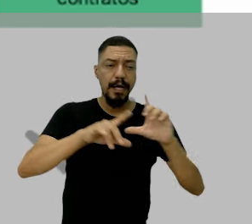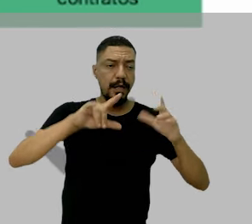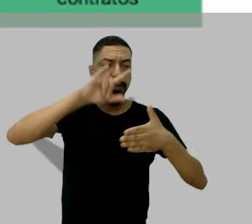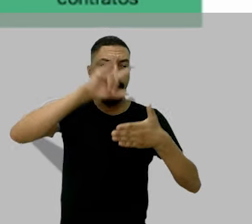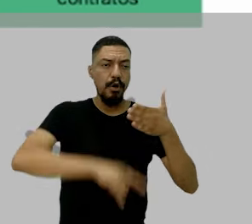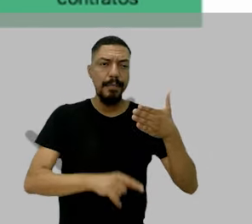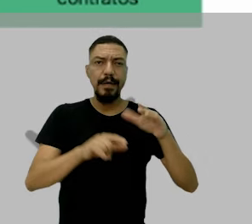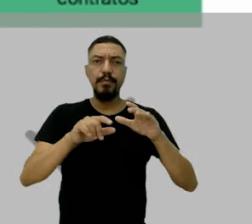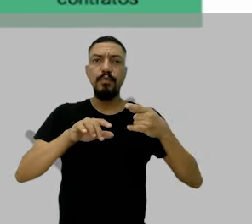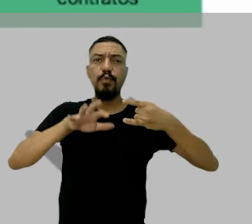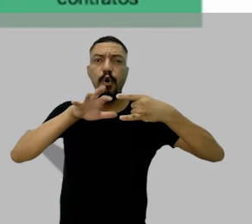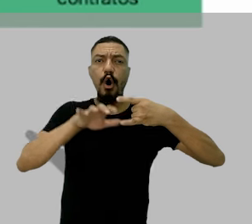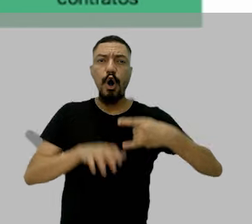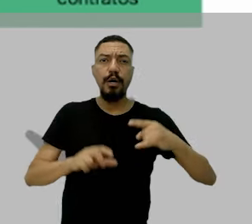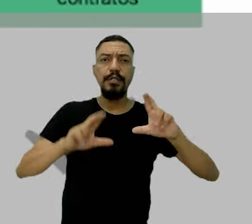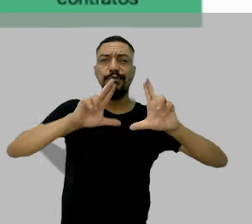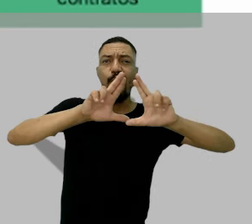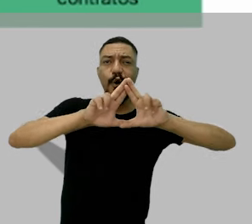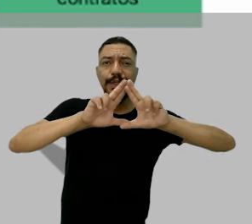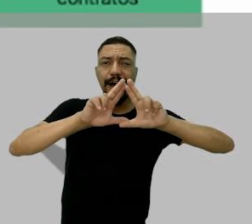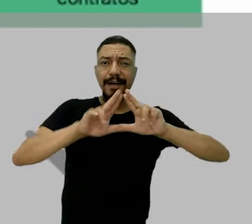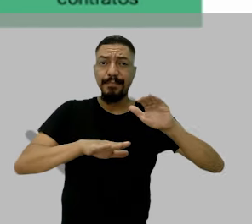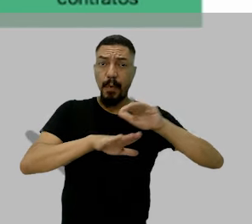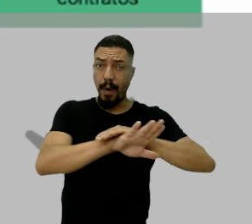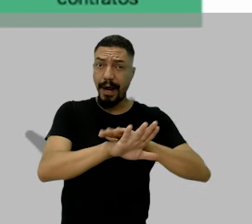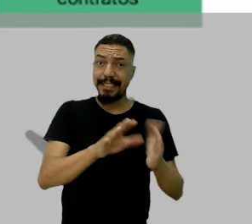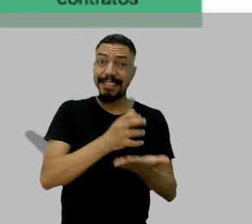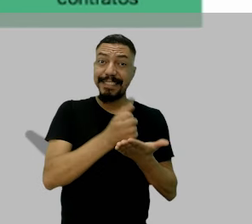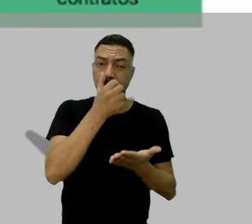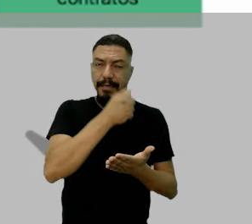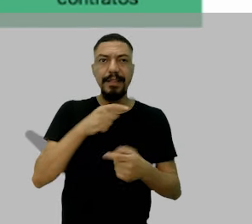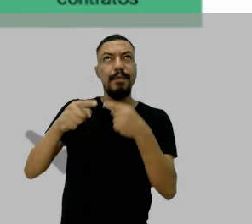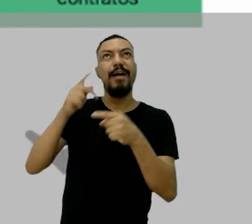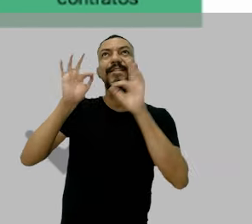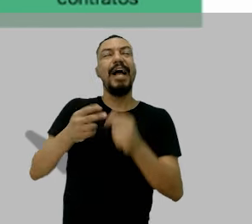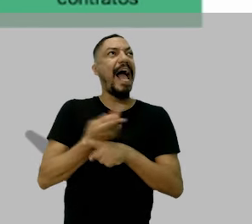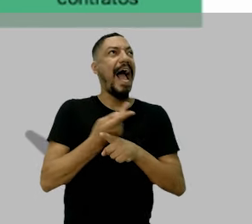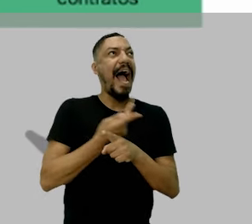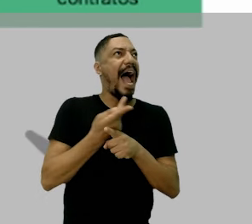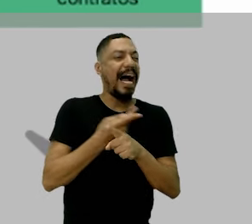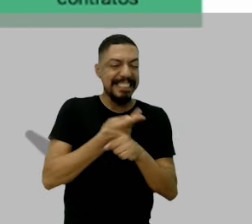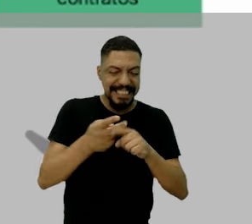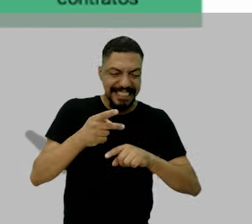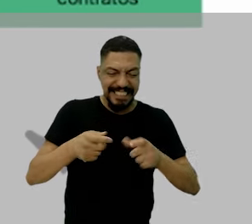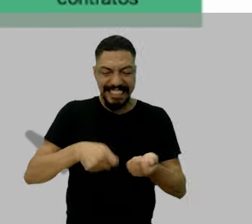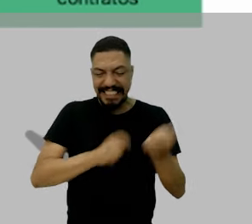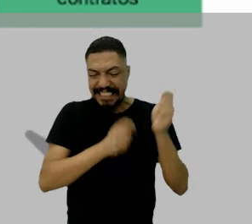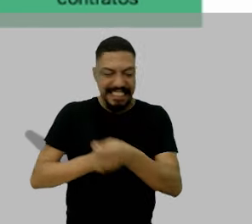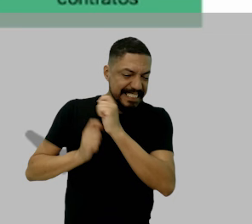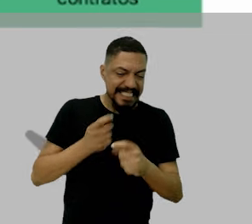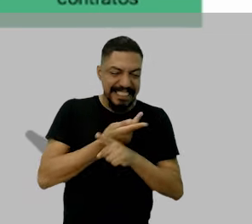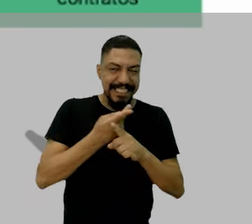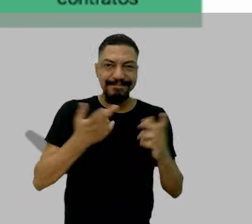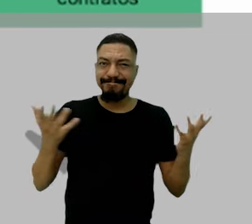de Word, de Google Drive. Enfim, não deixa para fazer isso lá no final. Vai fazendo aos poucos, que vai facilitar